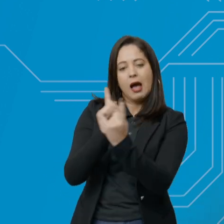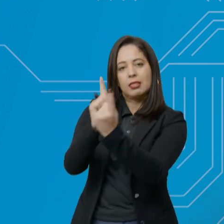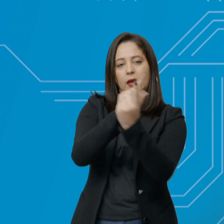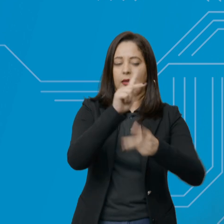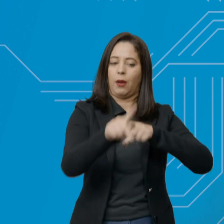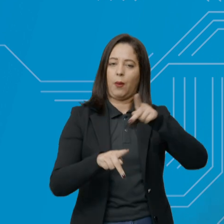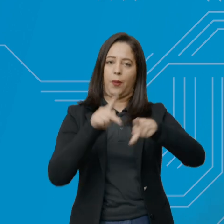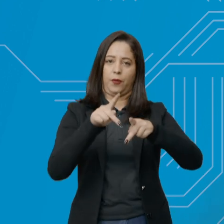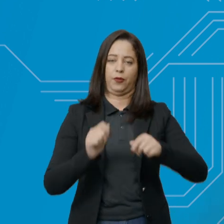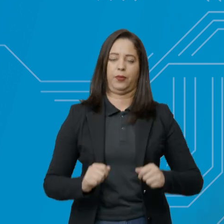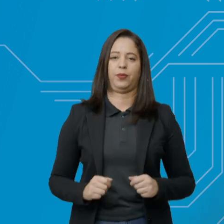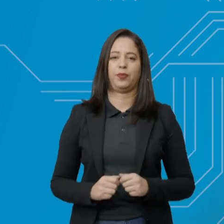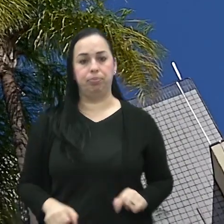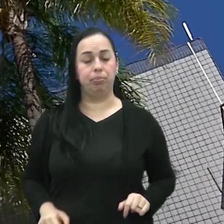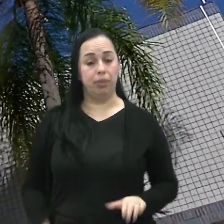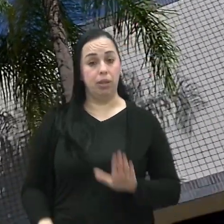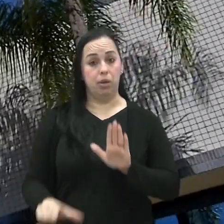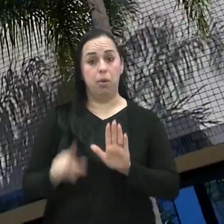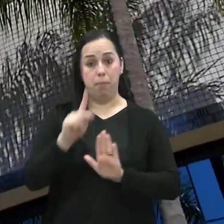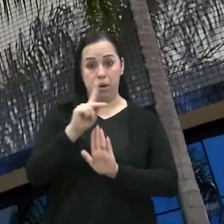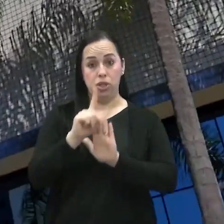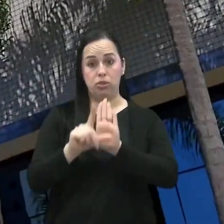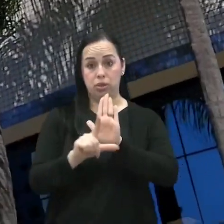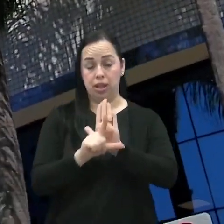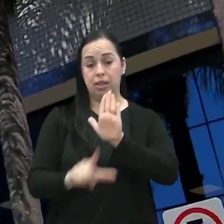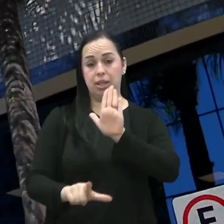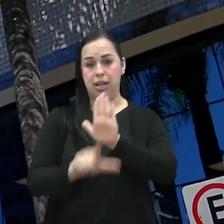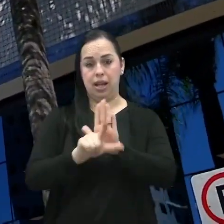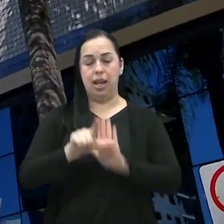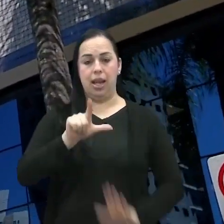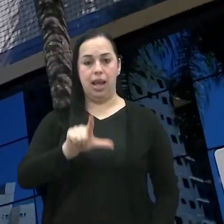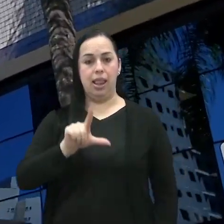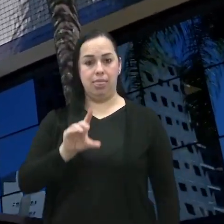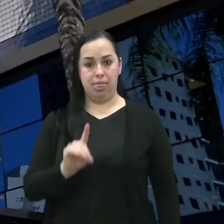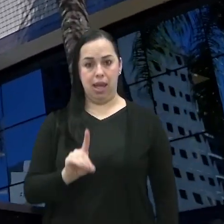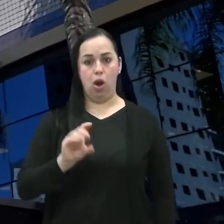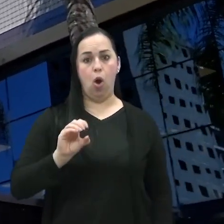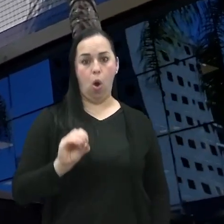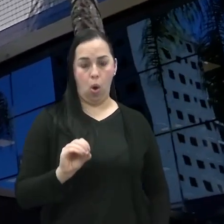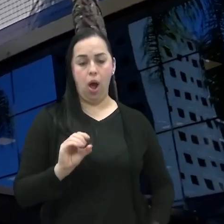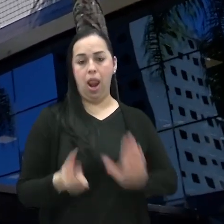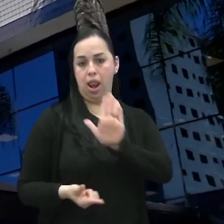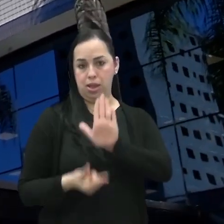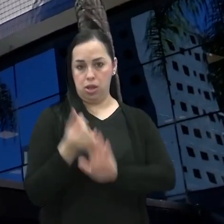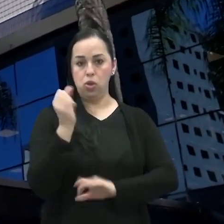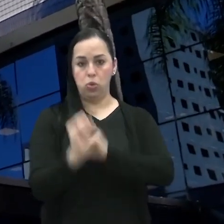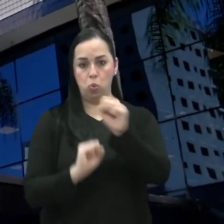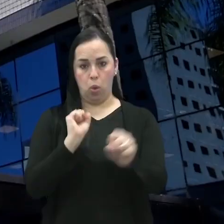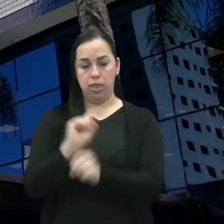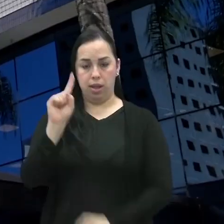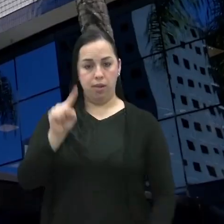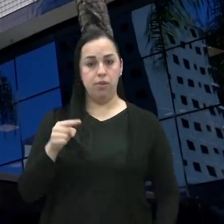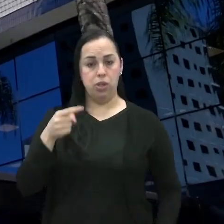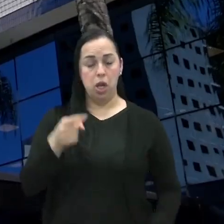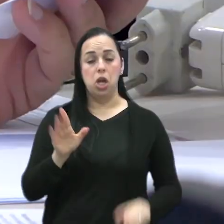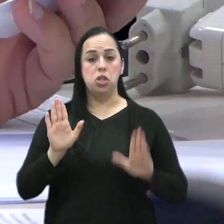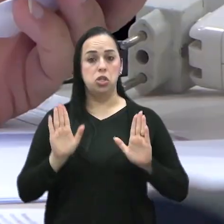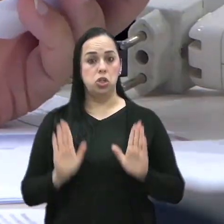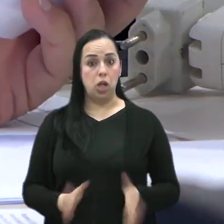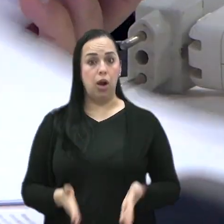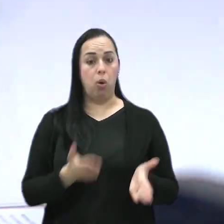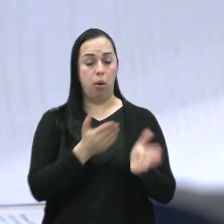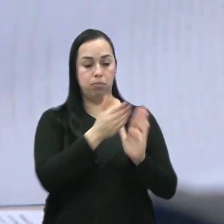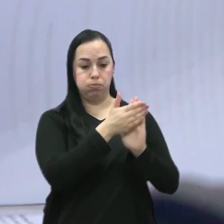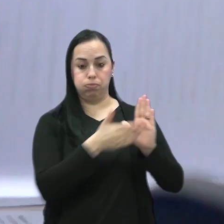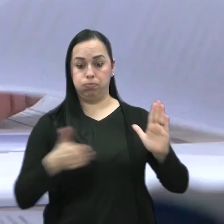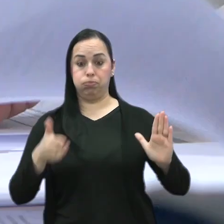os interesses da população. O projeto da LDO, a Lei de Diretrizes Orçamentárias de 2026, já